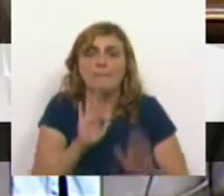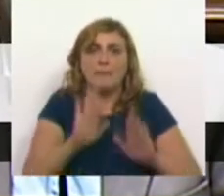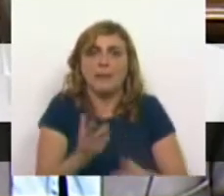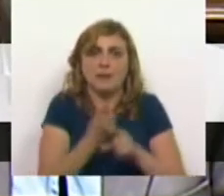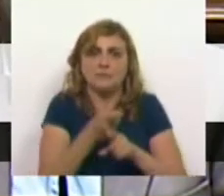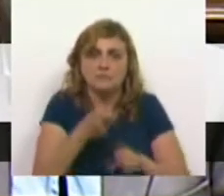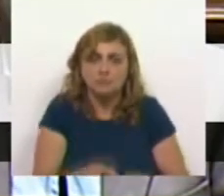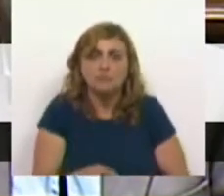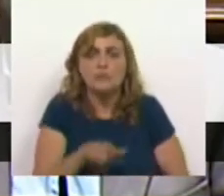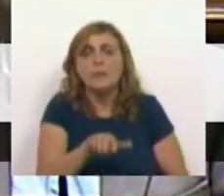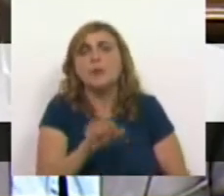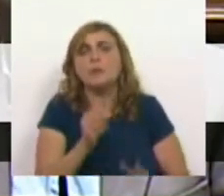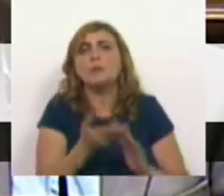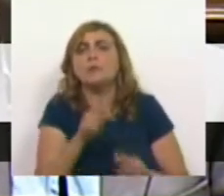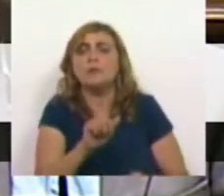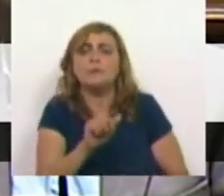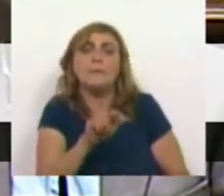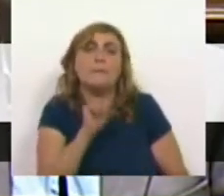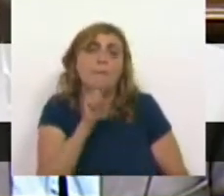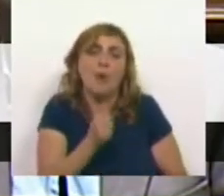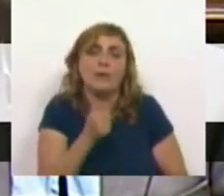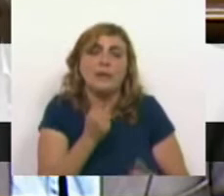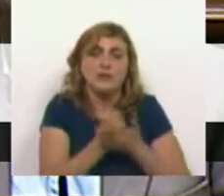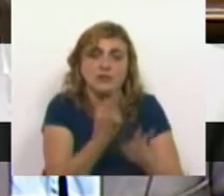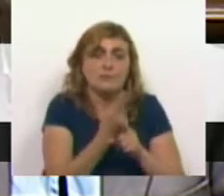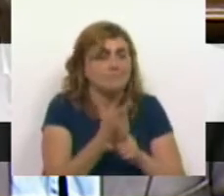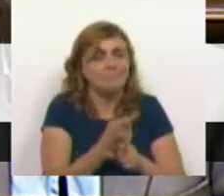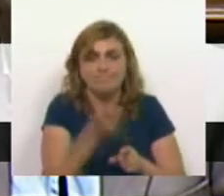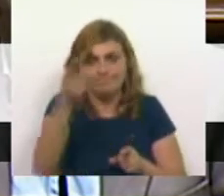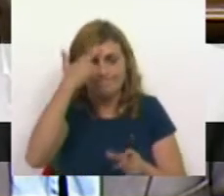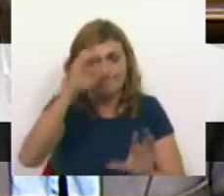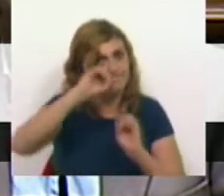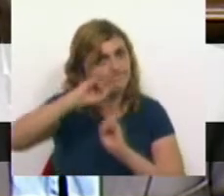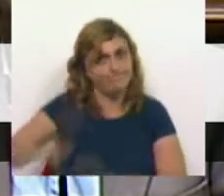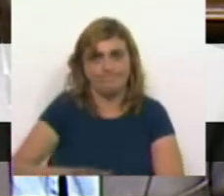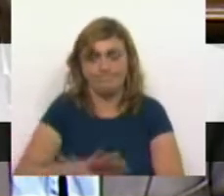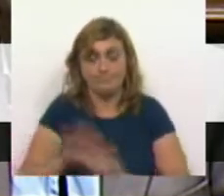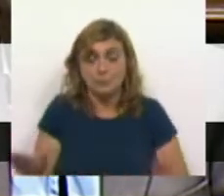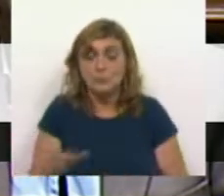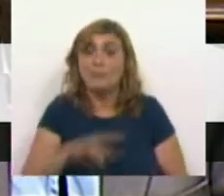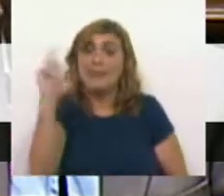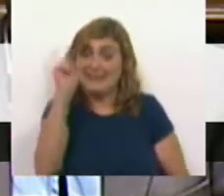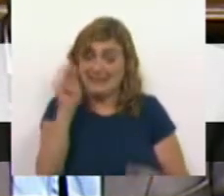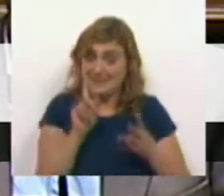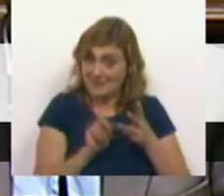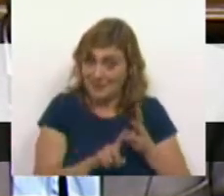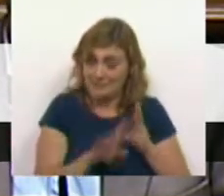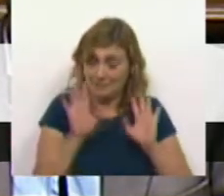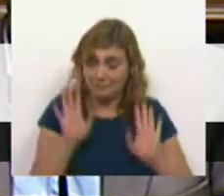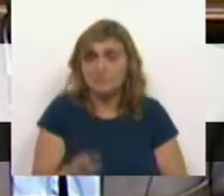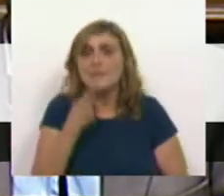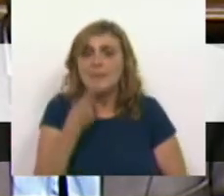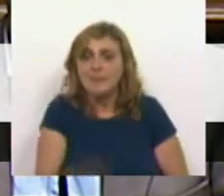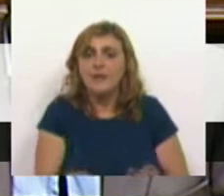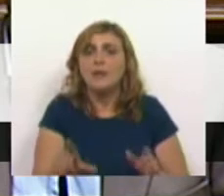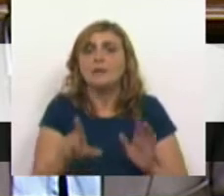a despenalização da morte assistida. Desconvençam-se disso, senhoras e senhores deputados. Terceira observação. Diz o